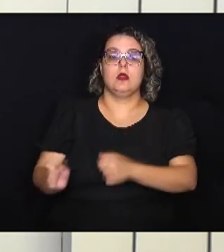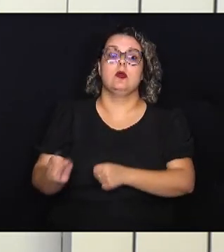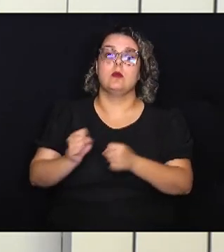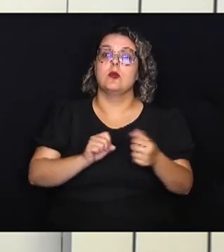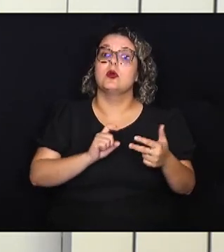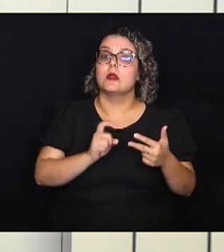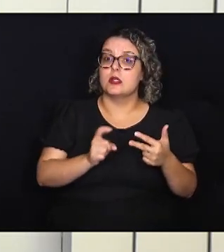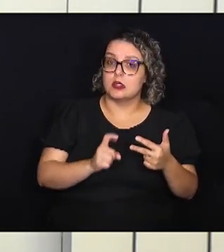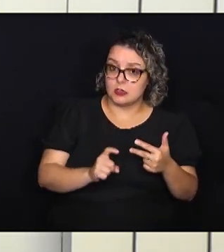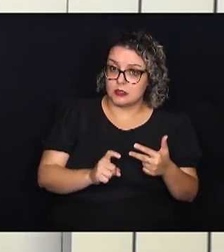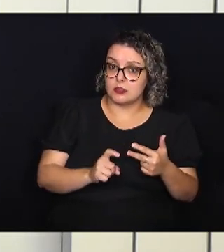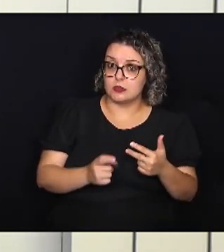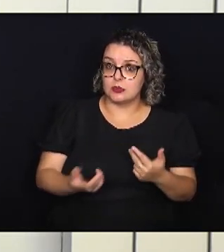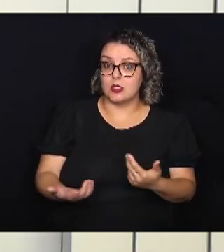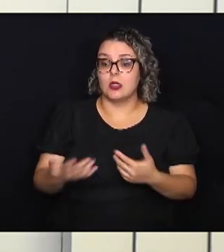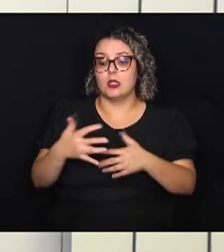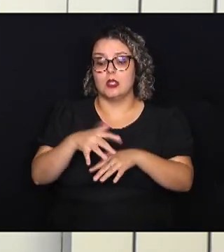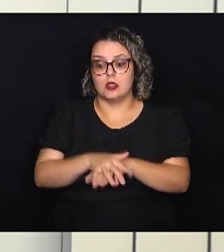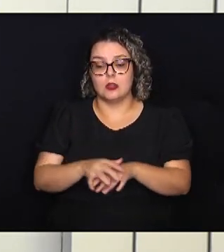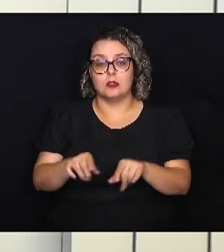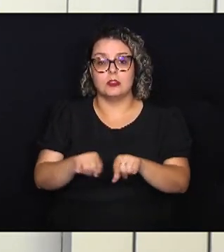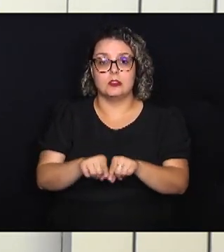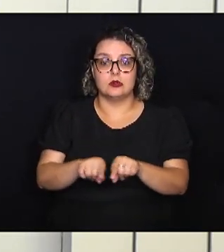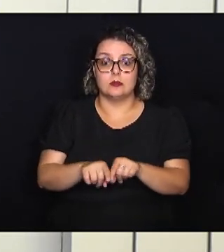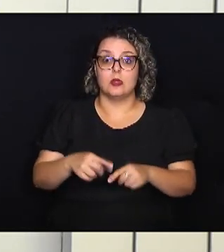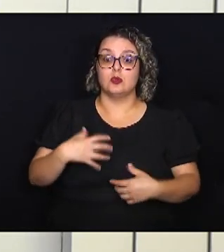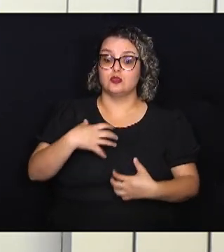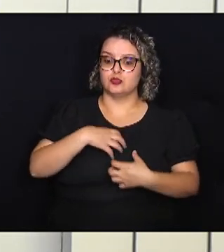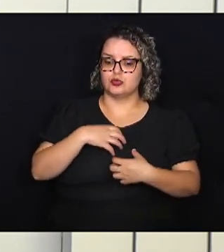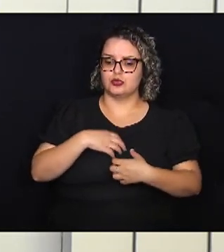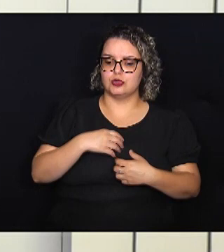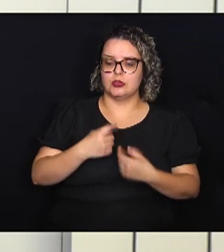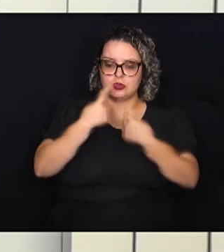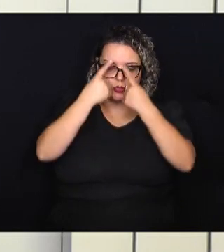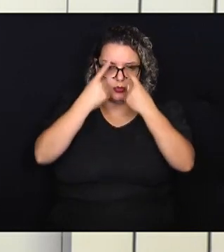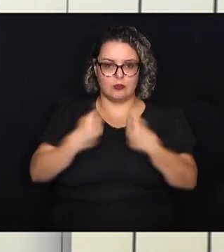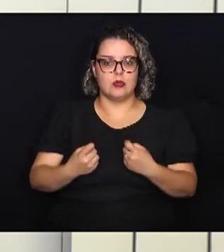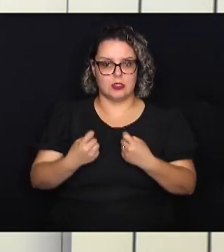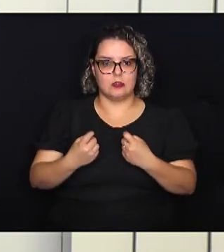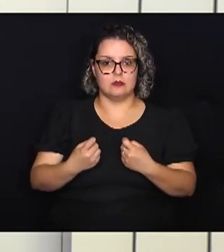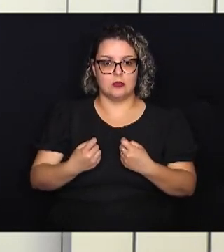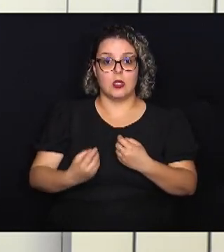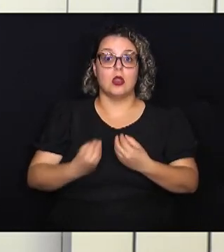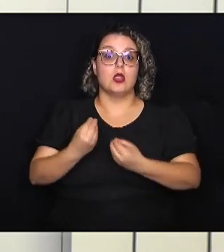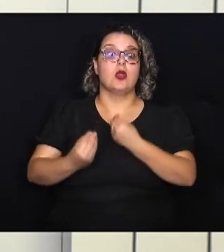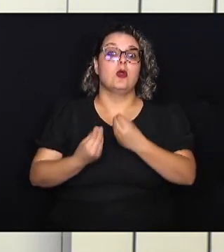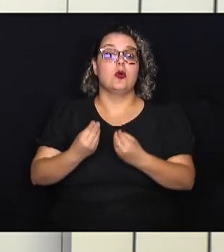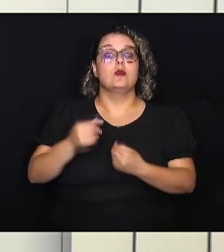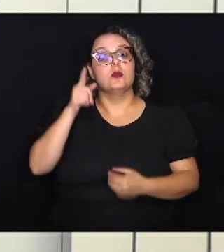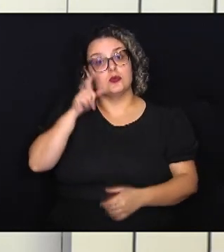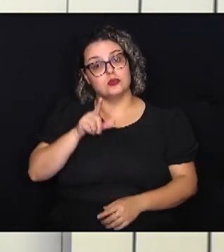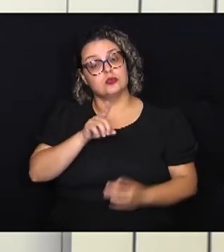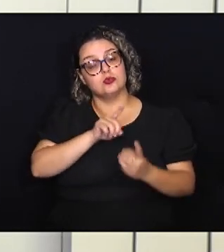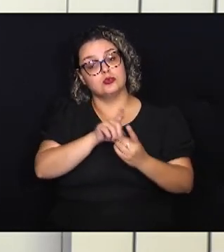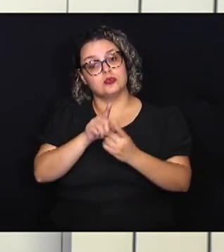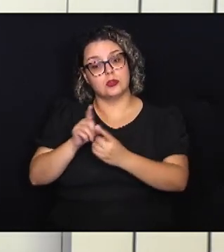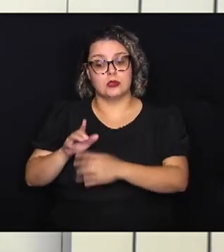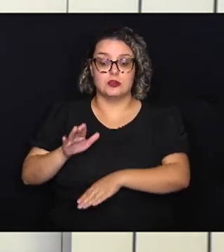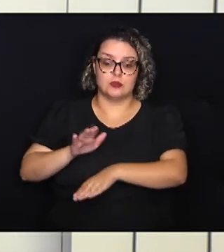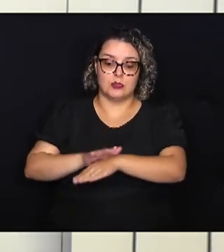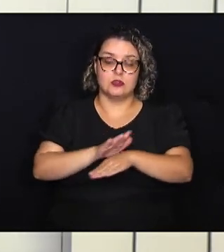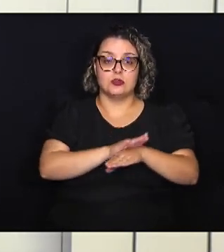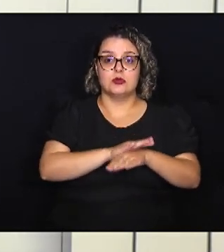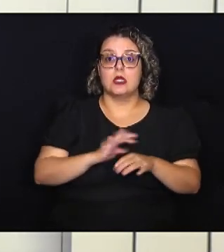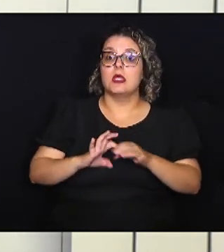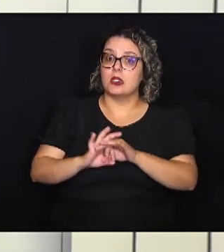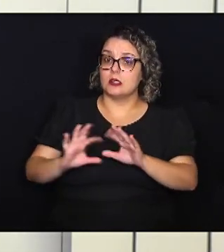Executivo, incluindo as formas de violência e meios para a obtenção de ajuda, e disponibilizado pelas